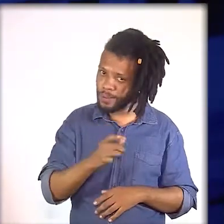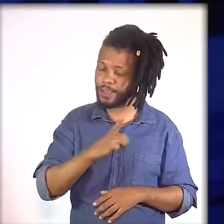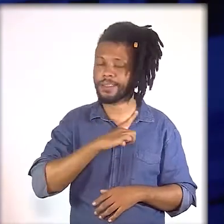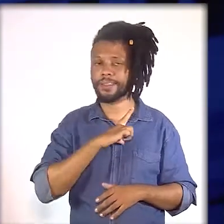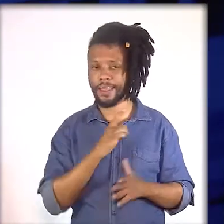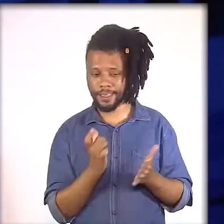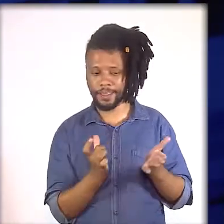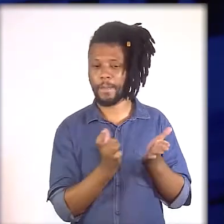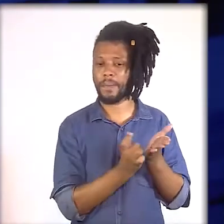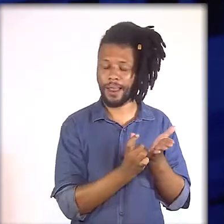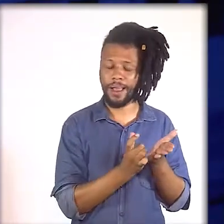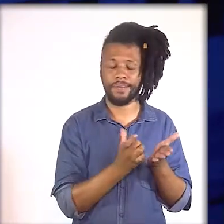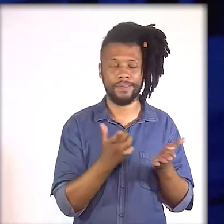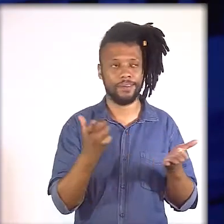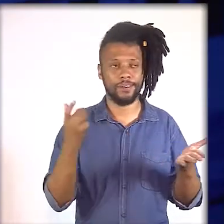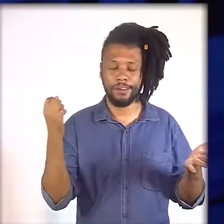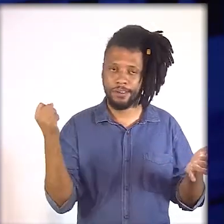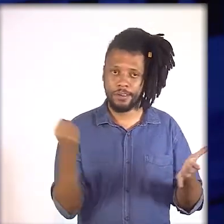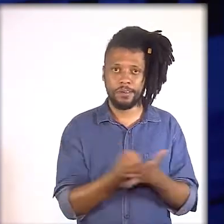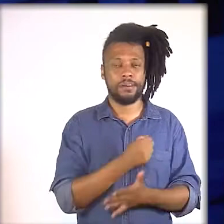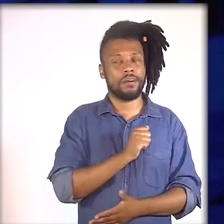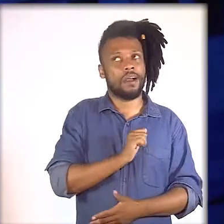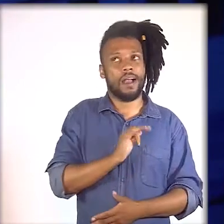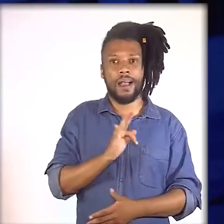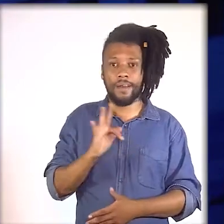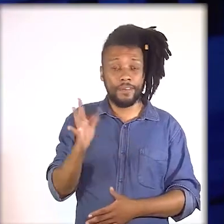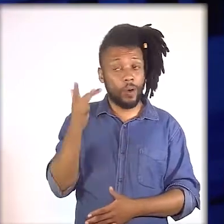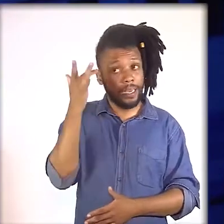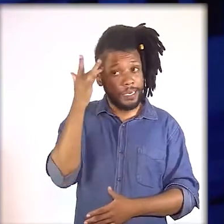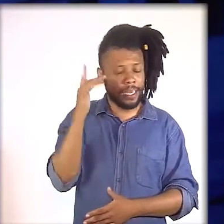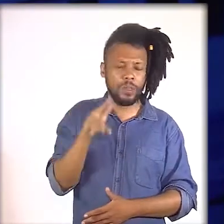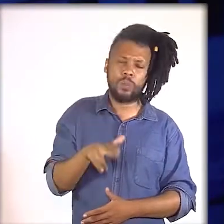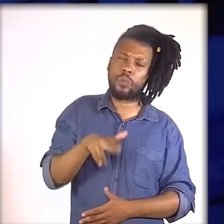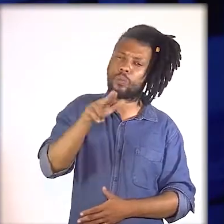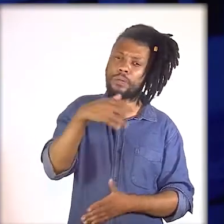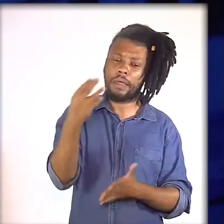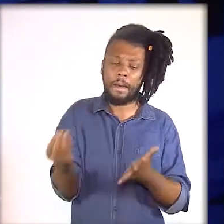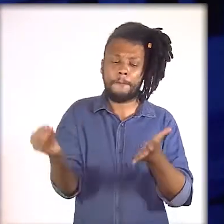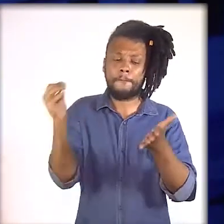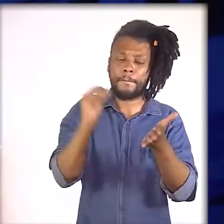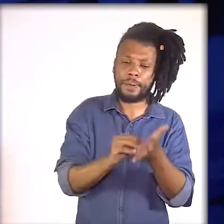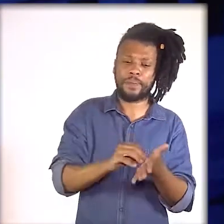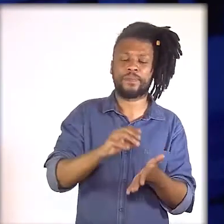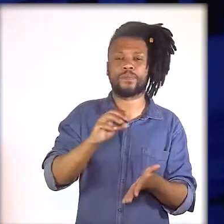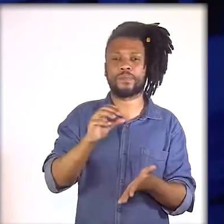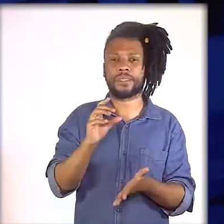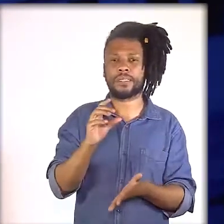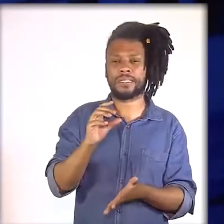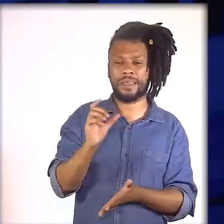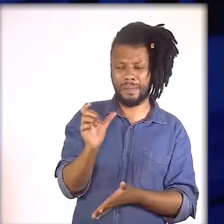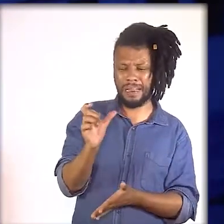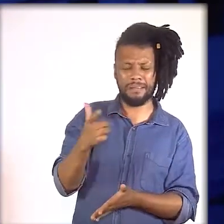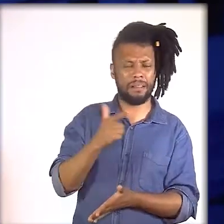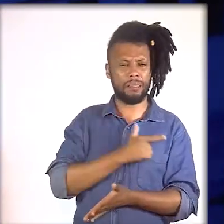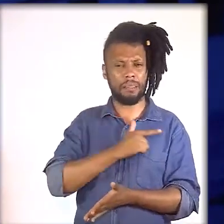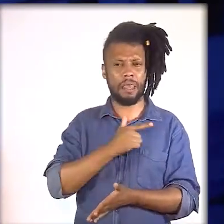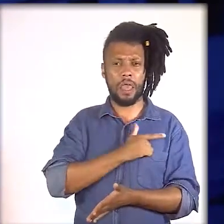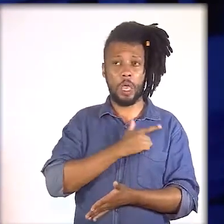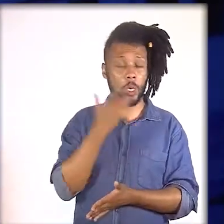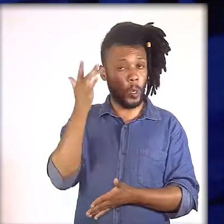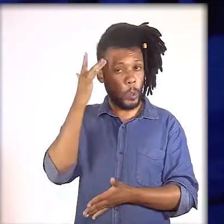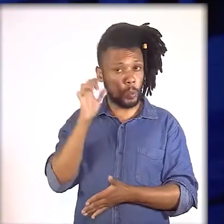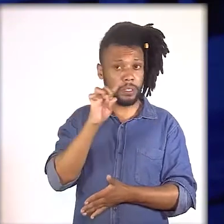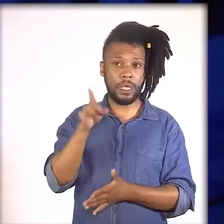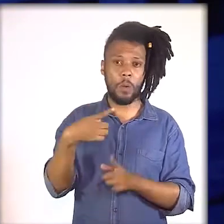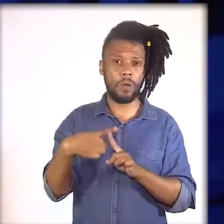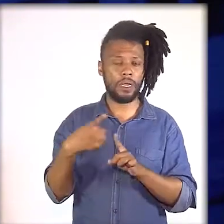tem disponibilizar no Aurélio. Eu fiquei arrasada, porque eu achei que ele não daria espaço para essa palavra feia, que eu não